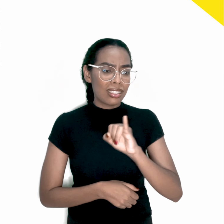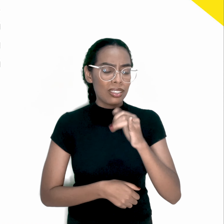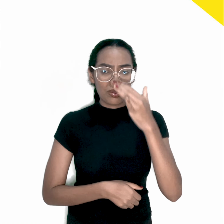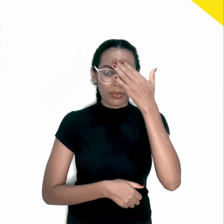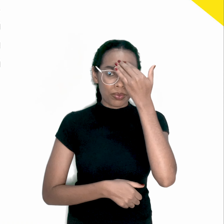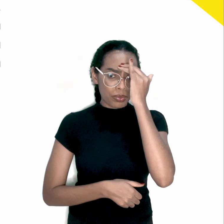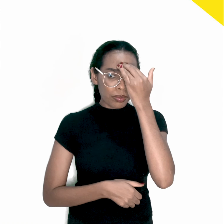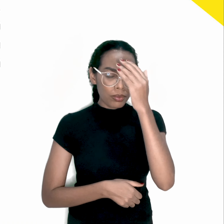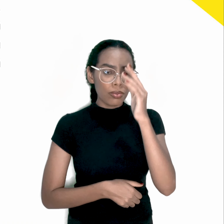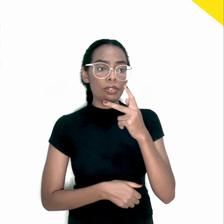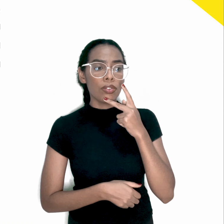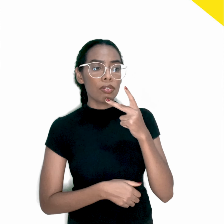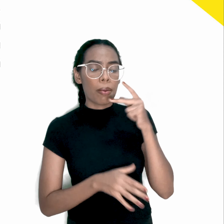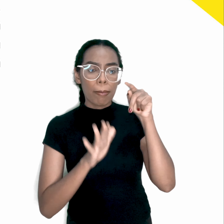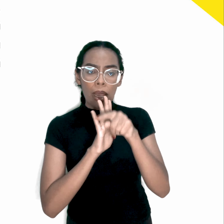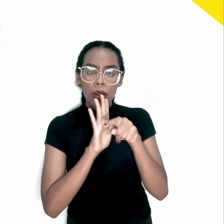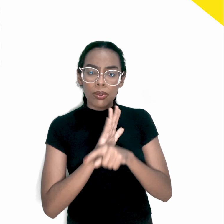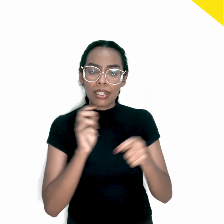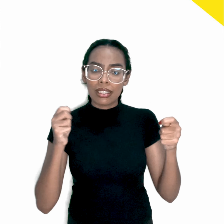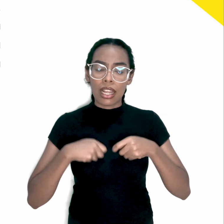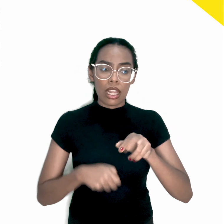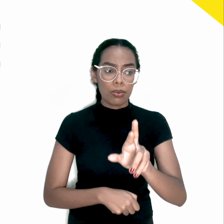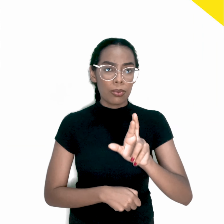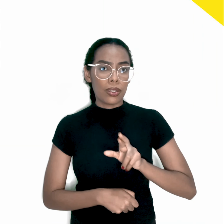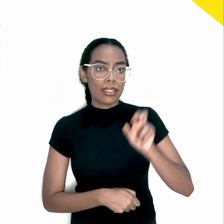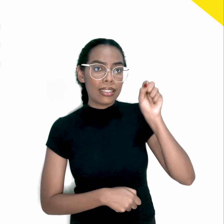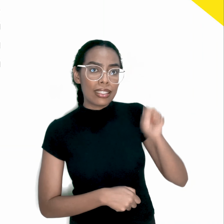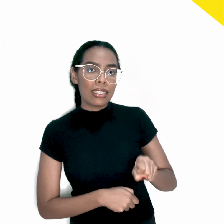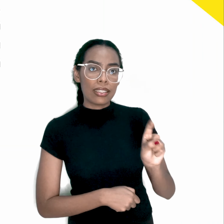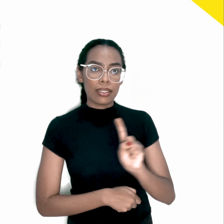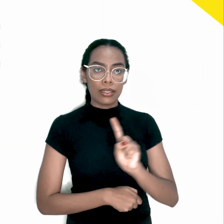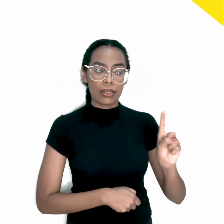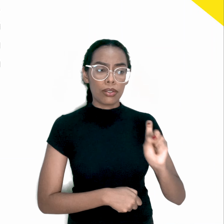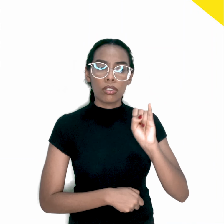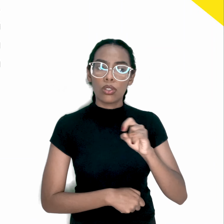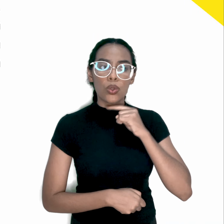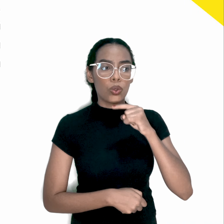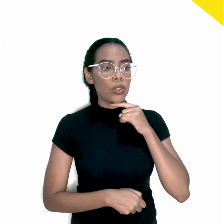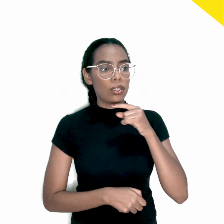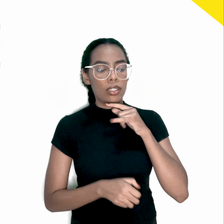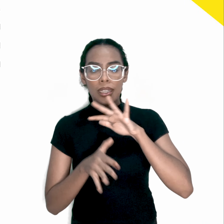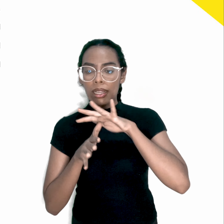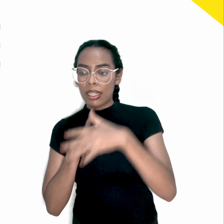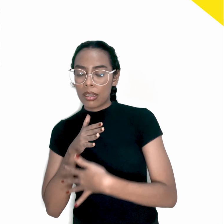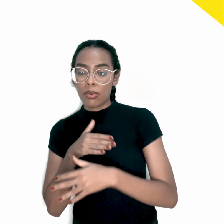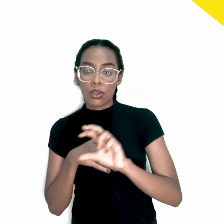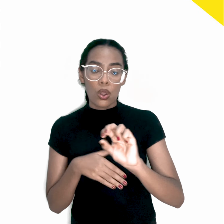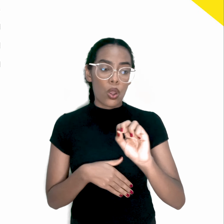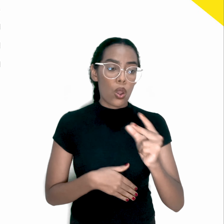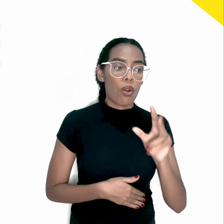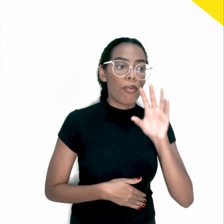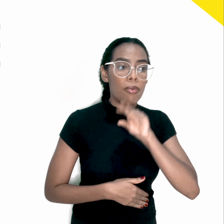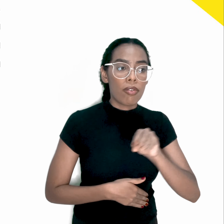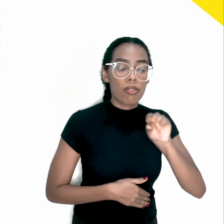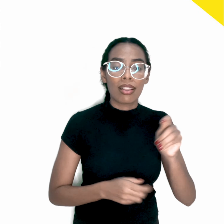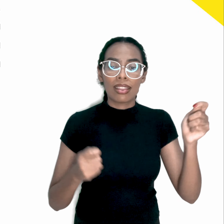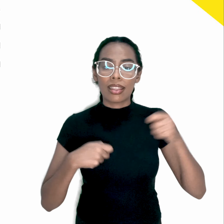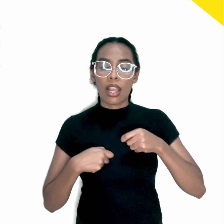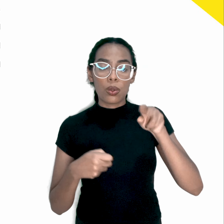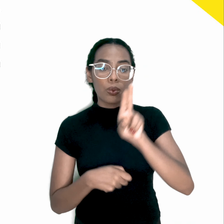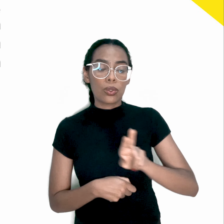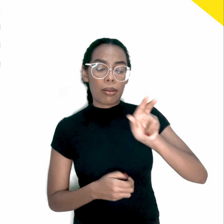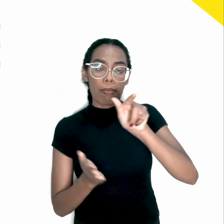perguntas nas quais a resposta seja sim ou não Se não conseguir ir falando em português ou sinalizando em libras Recorra